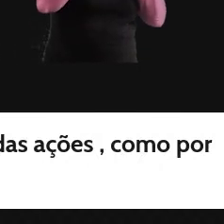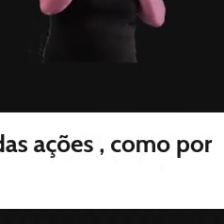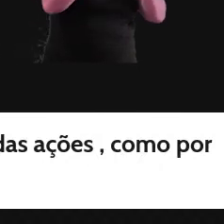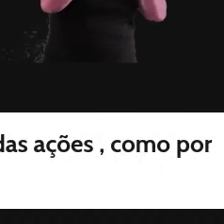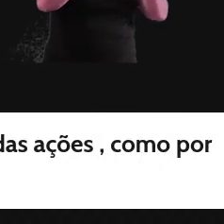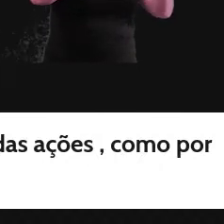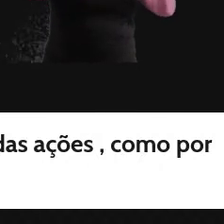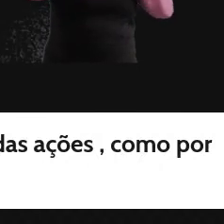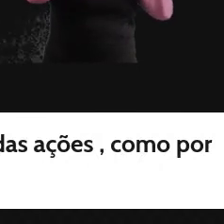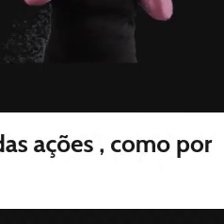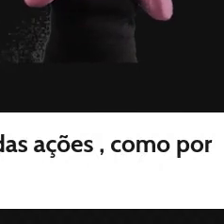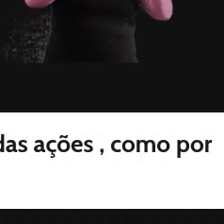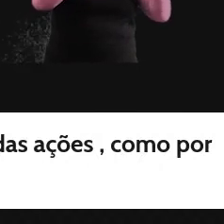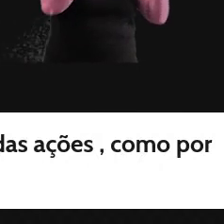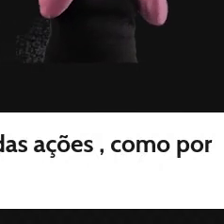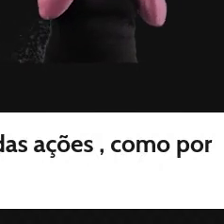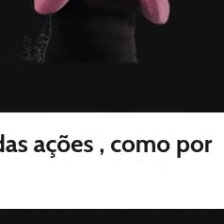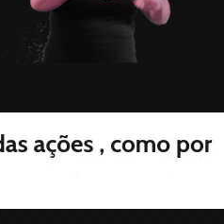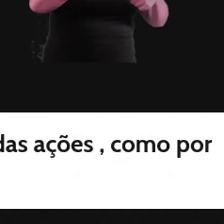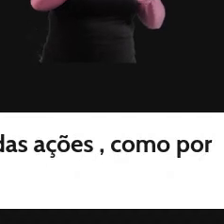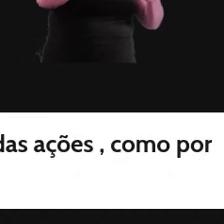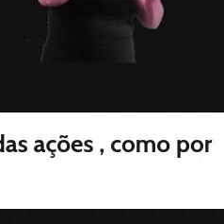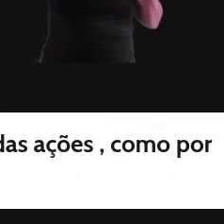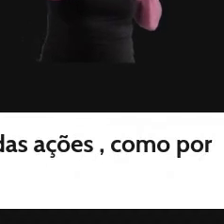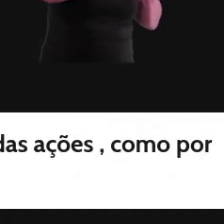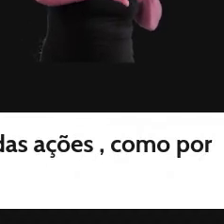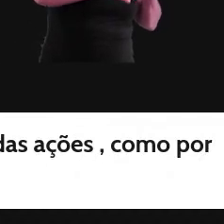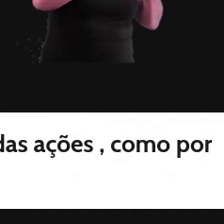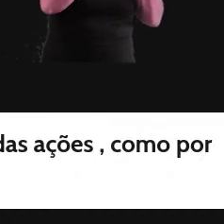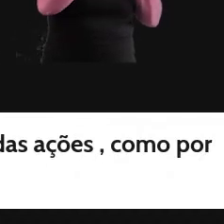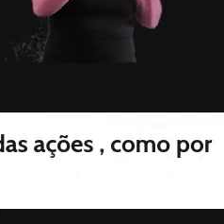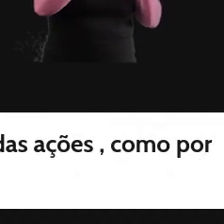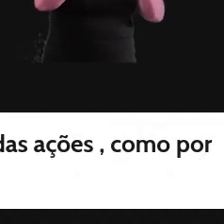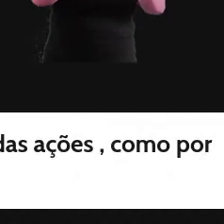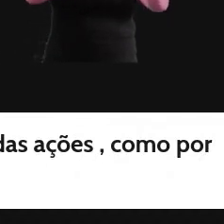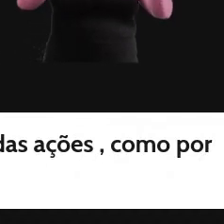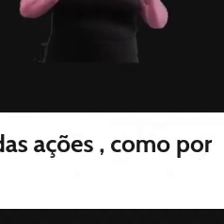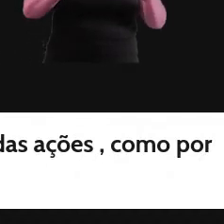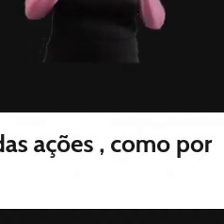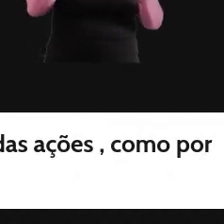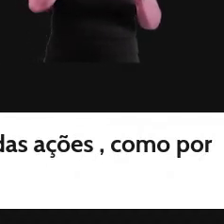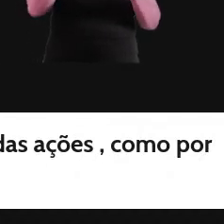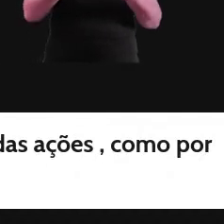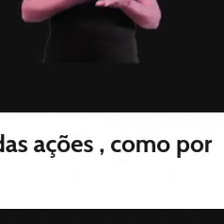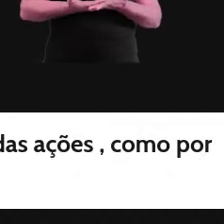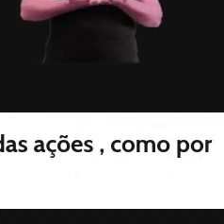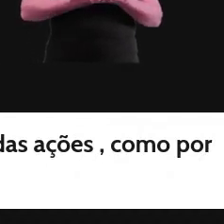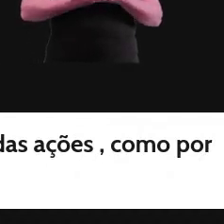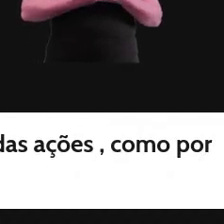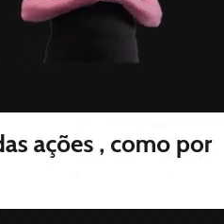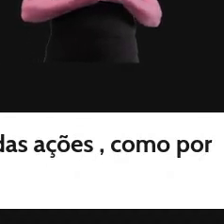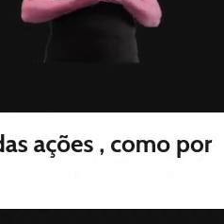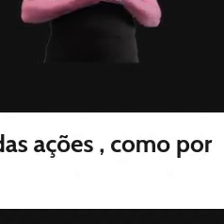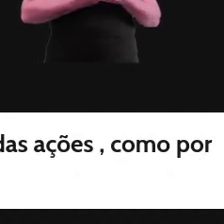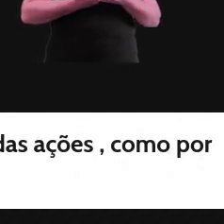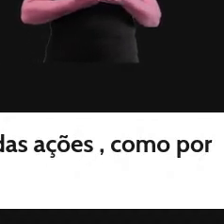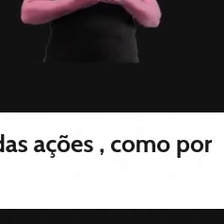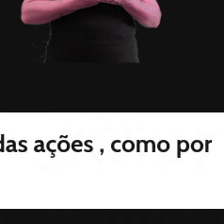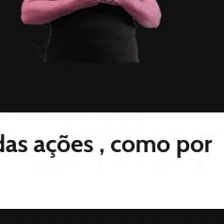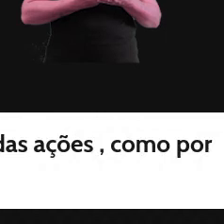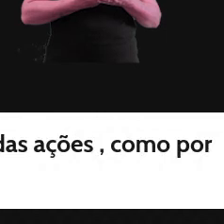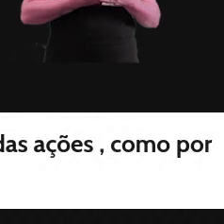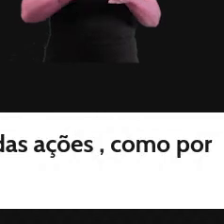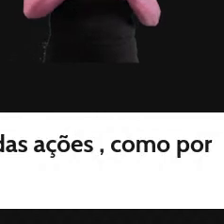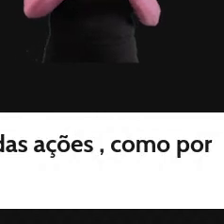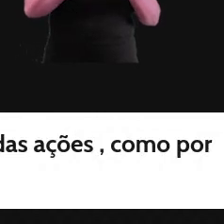de abordar determinados aspectos, e a temática, ela fica, né, com uma